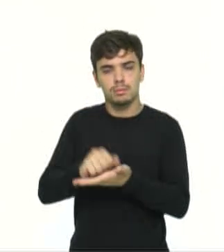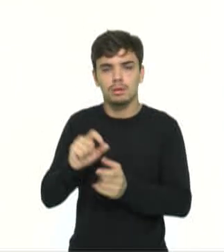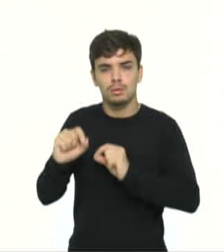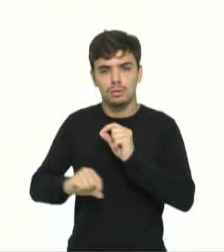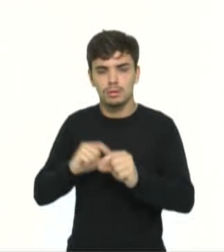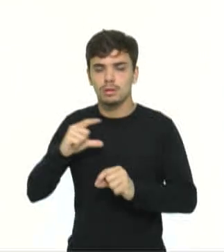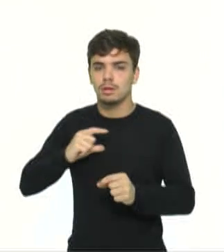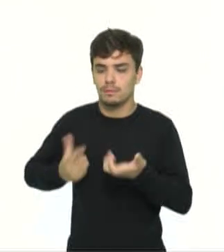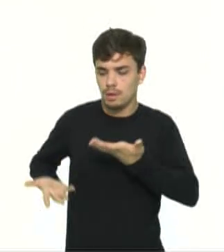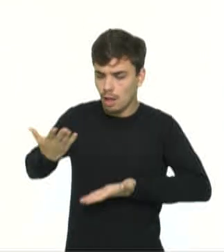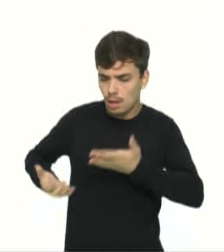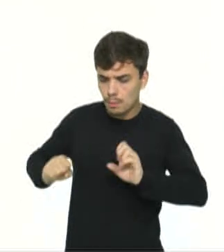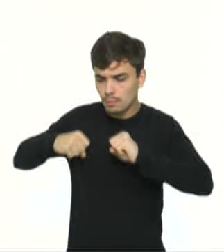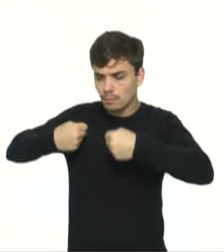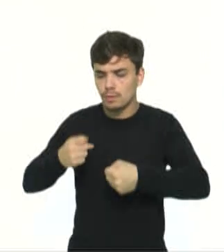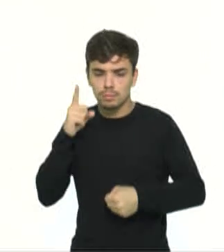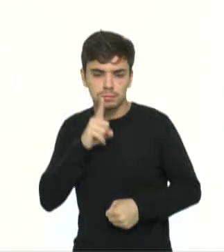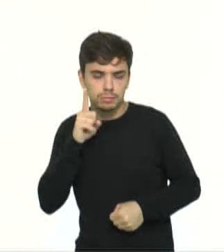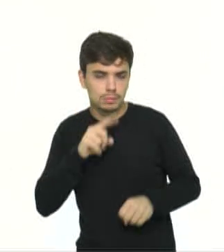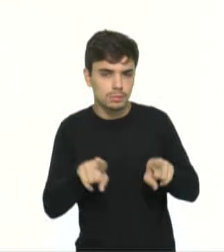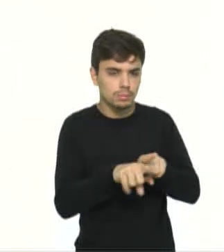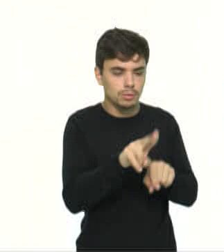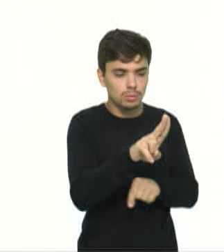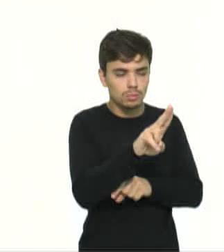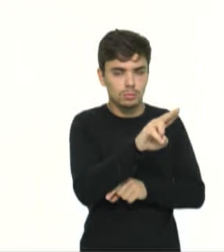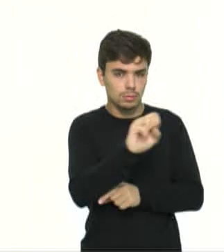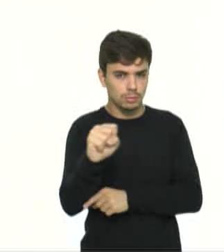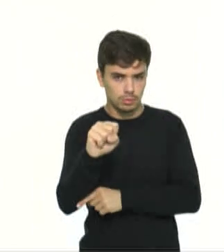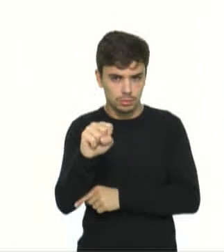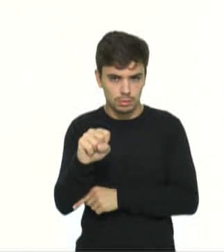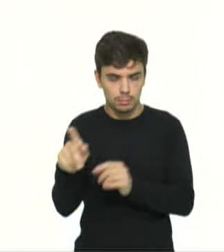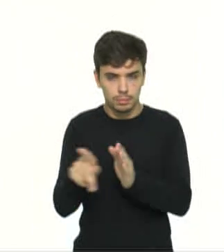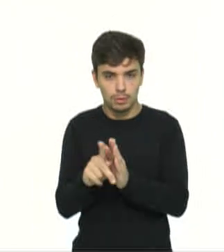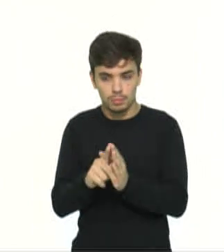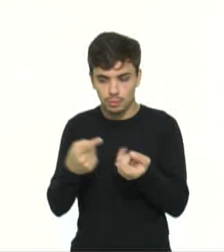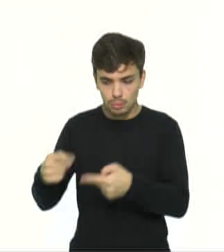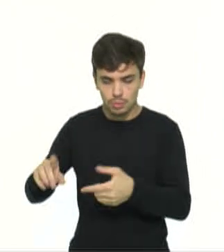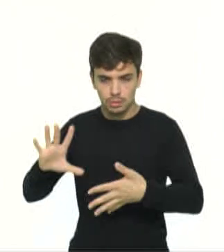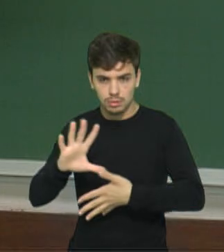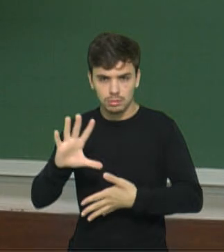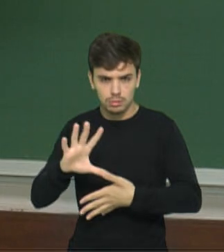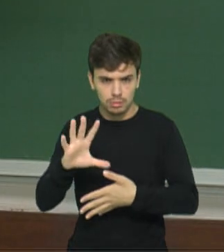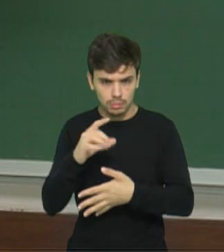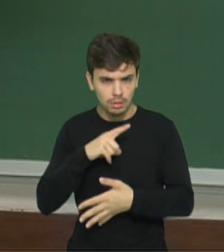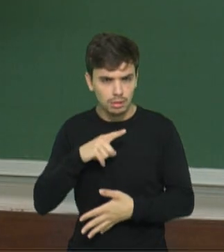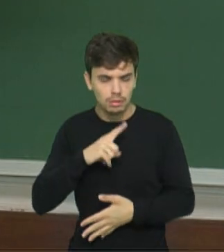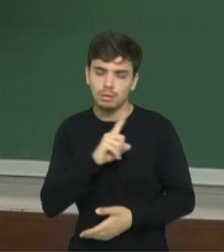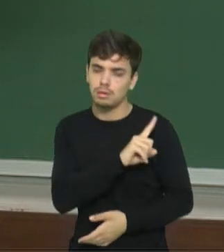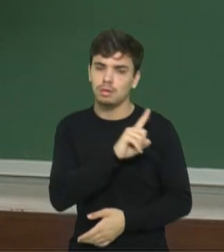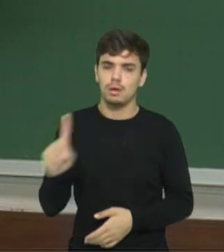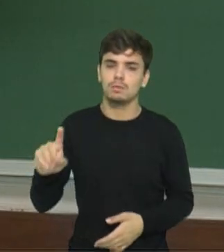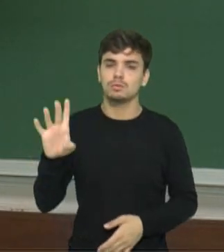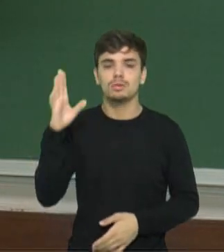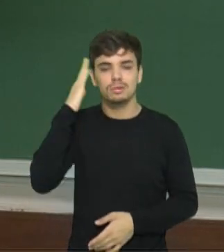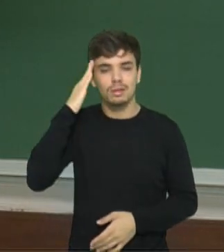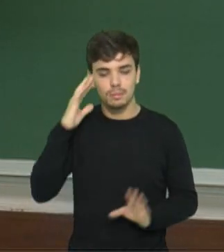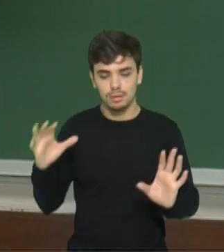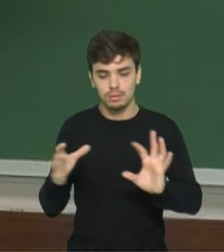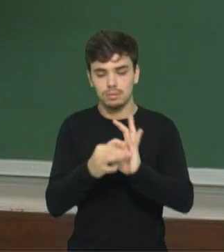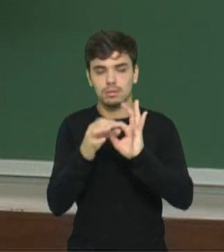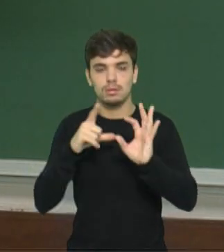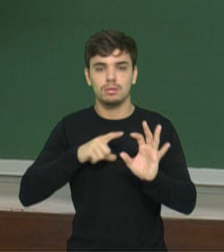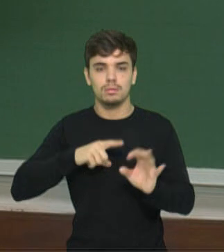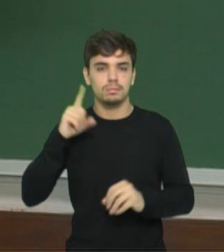entre Estados Unidos e União Soviética com a divisão dos países latino-americanos? Não, a gente sabe que o único país que se alia à União Soviética